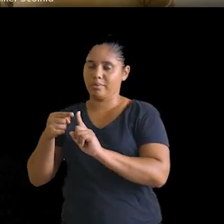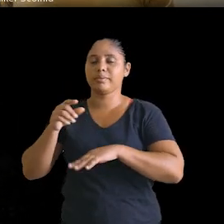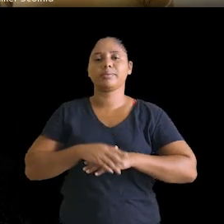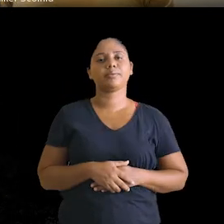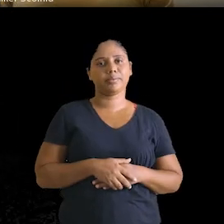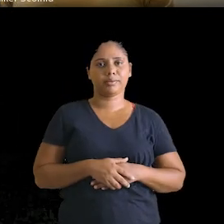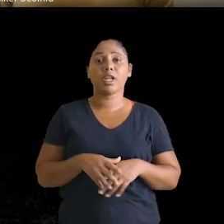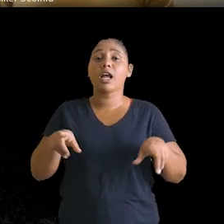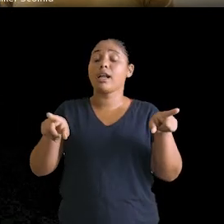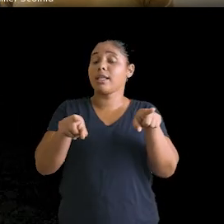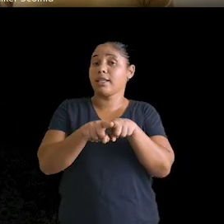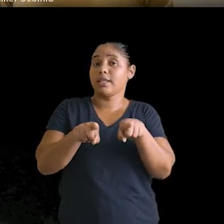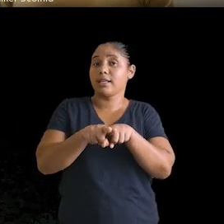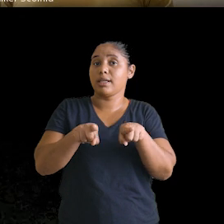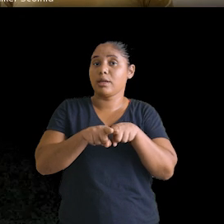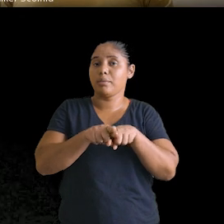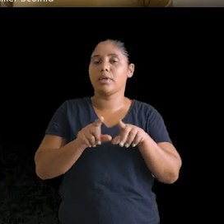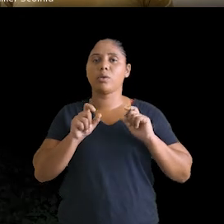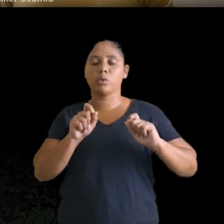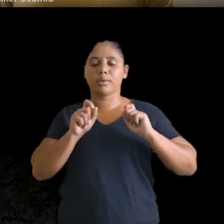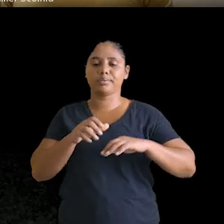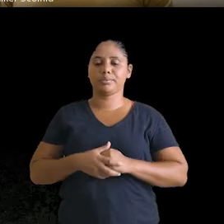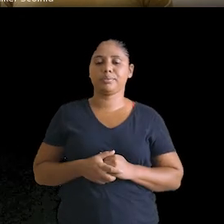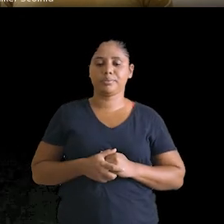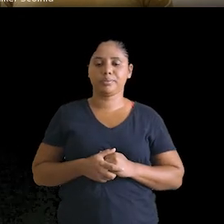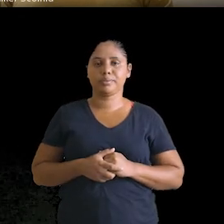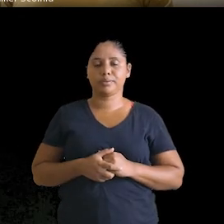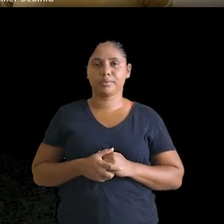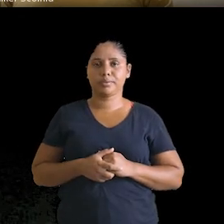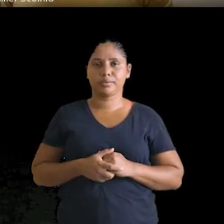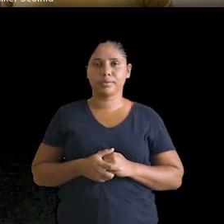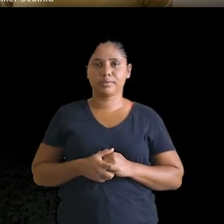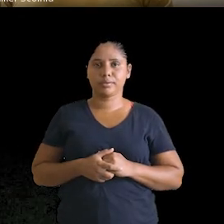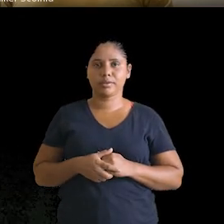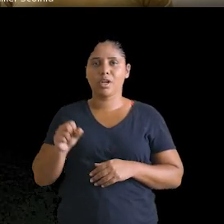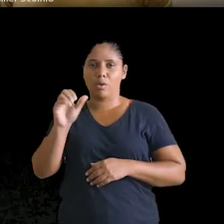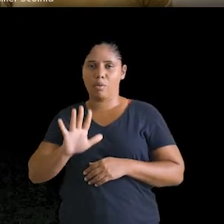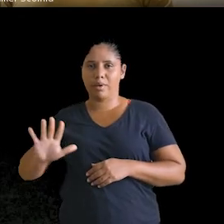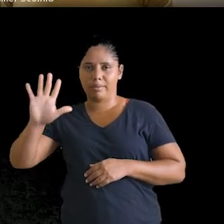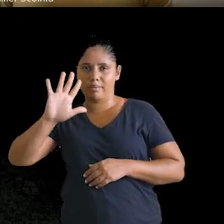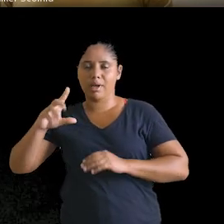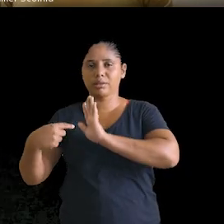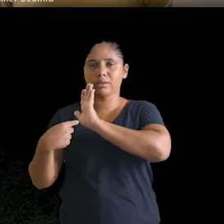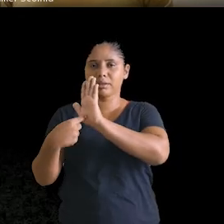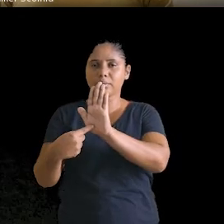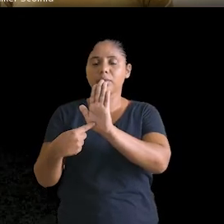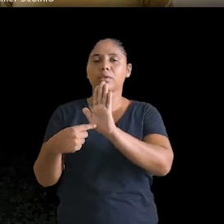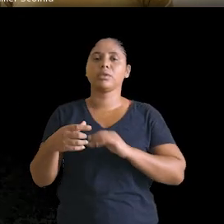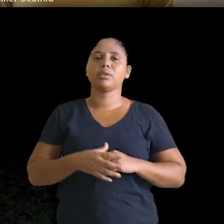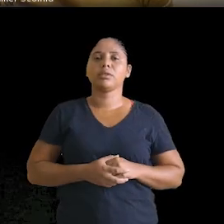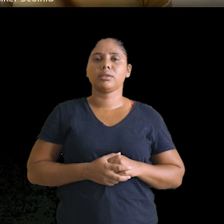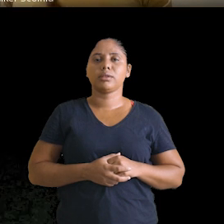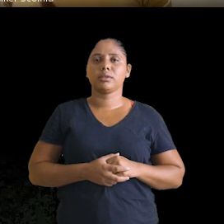falo também que a questão da... Tem também uma imagem também, enquanto a gente fala que